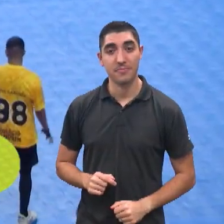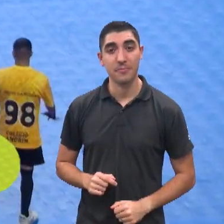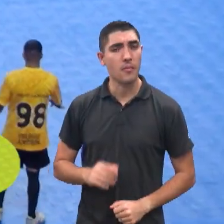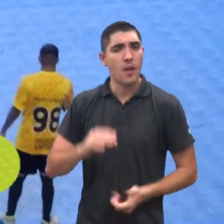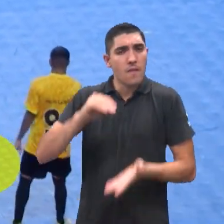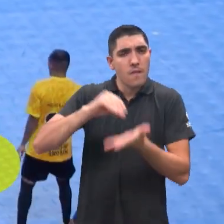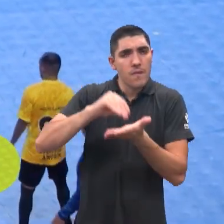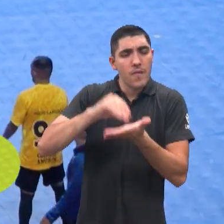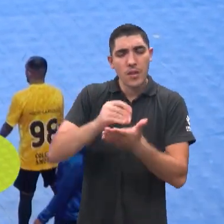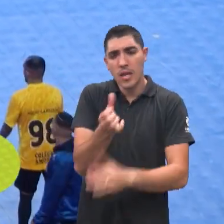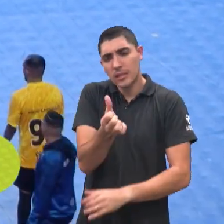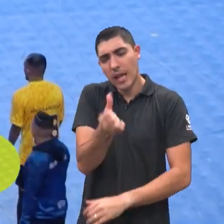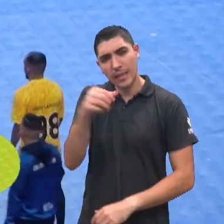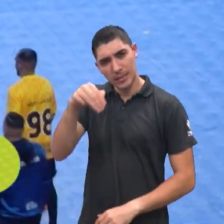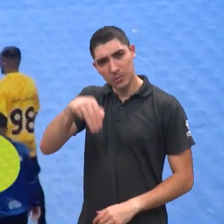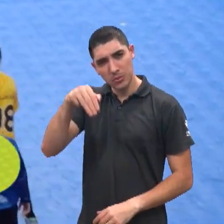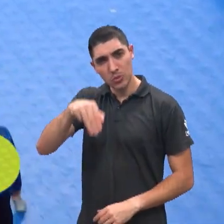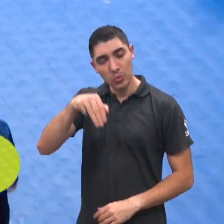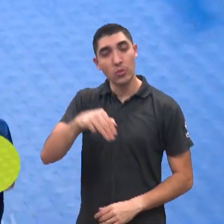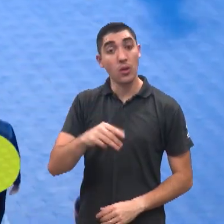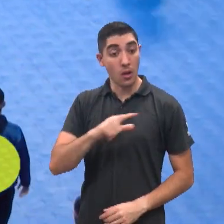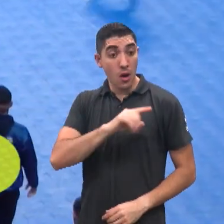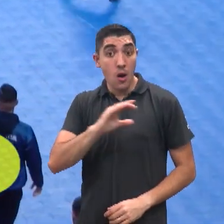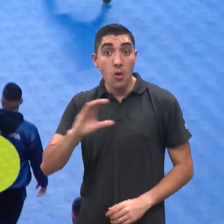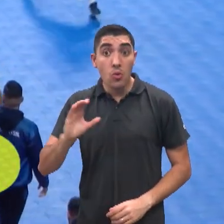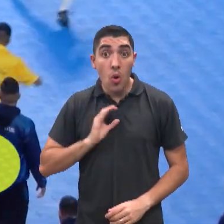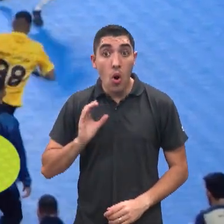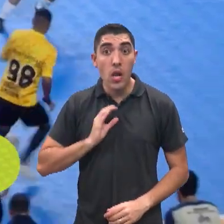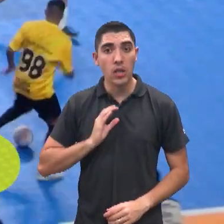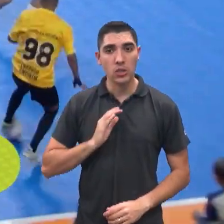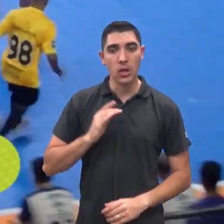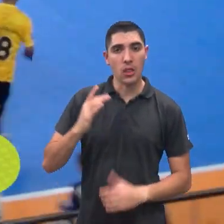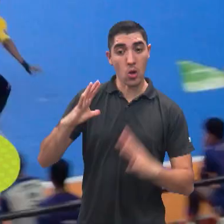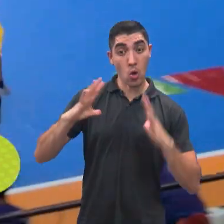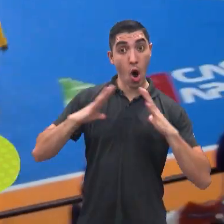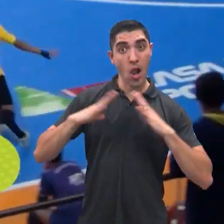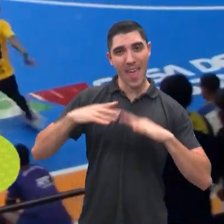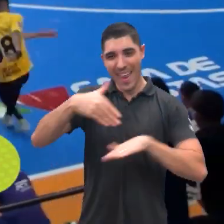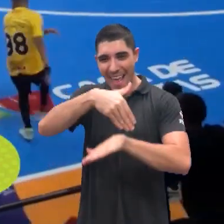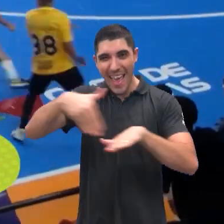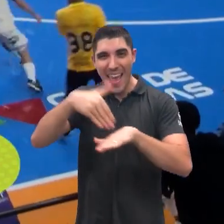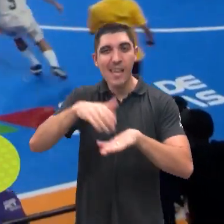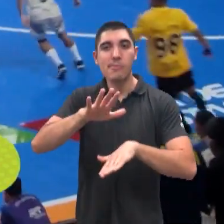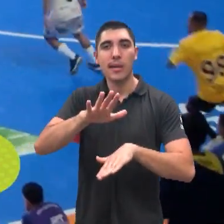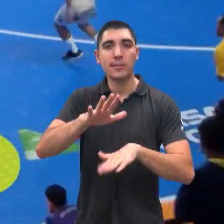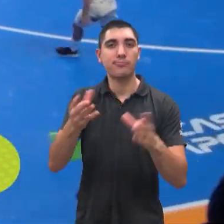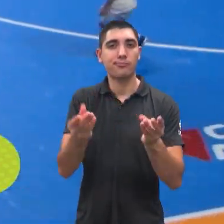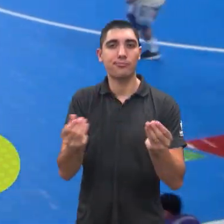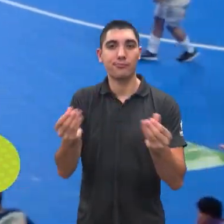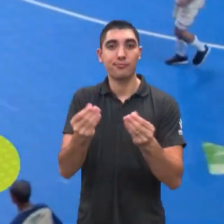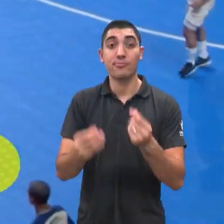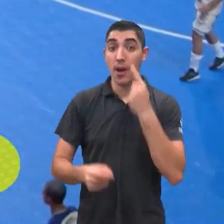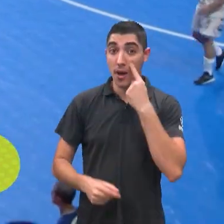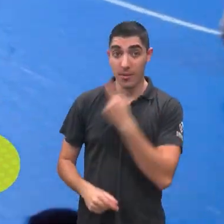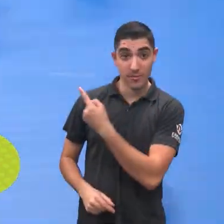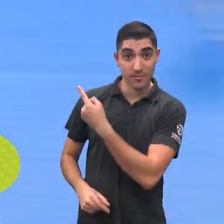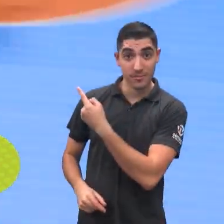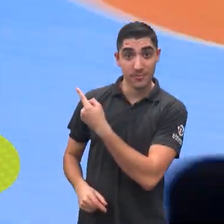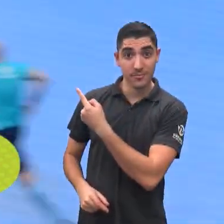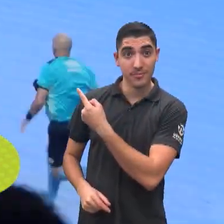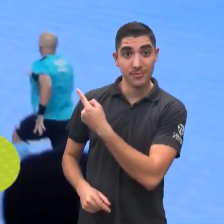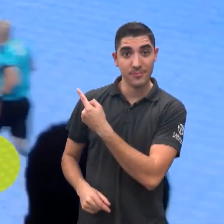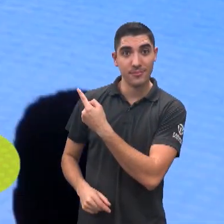Faltando 6h26, o Corinthians foi de goleiro linha, mas não deu muito certo. Igor Carioca errou o passe e